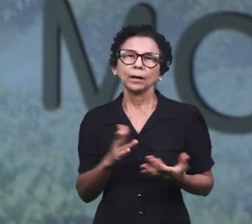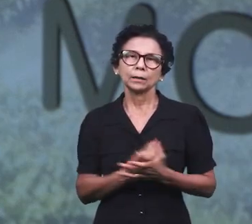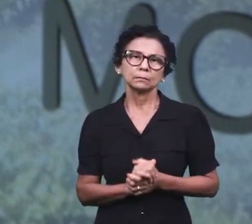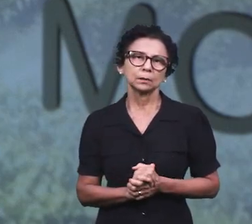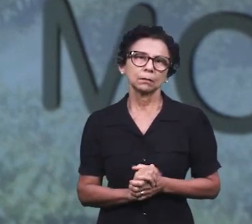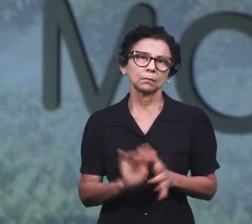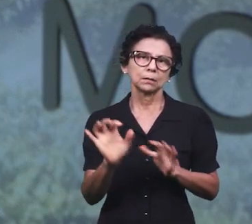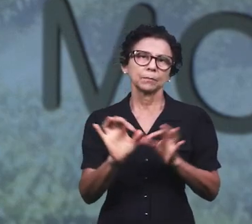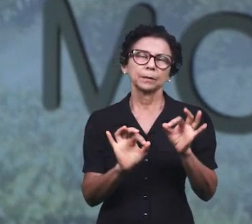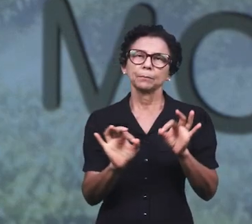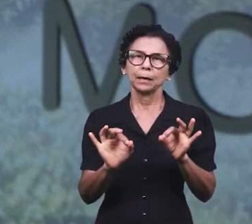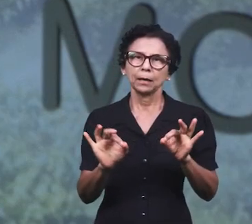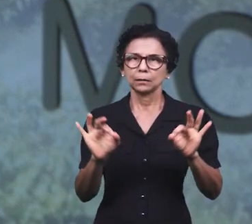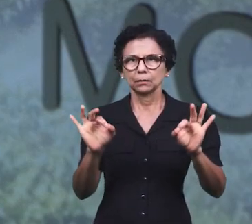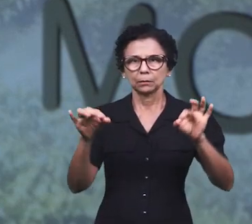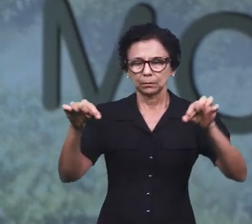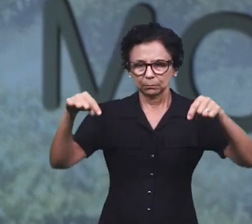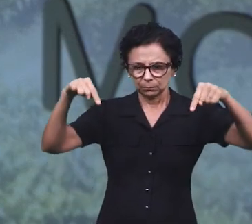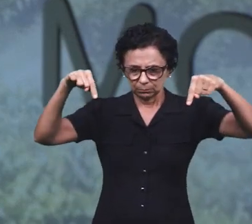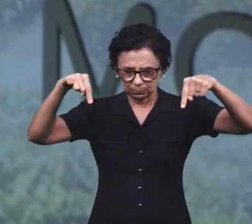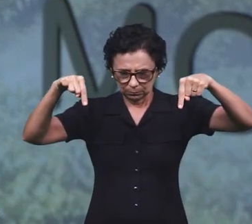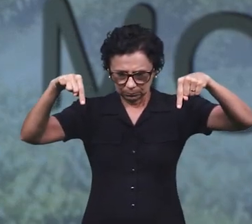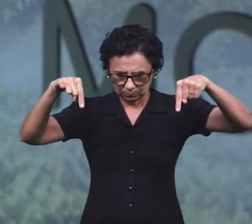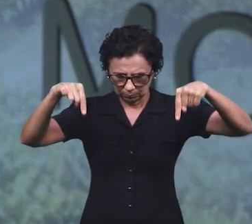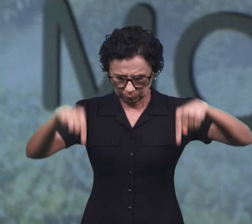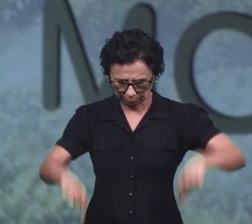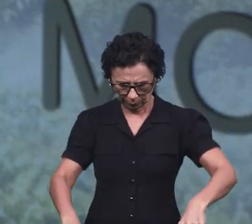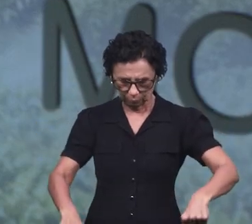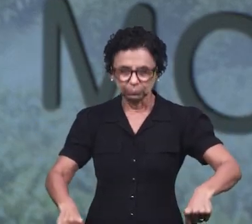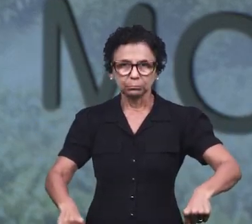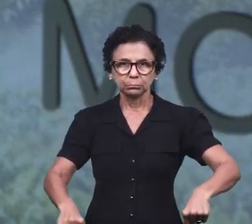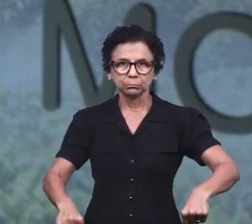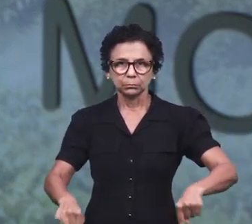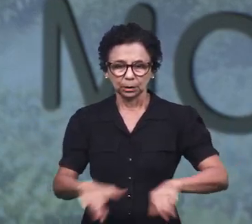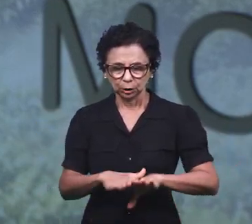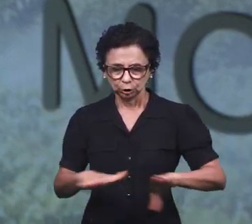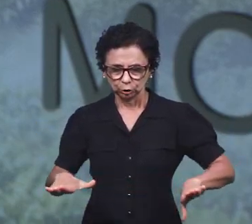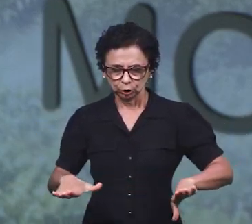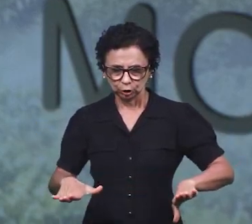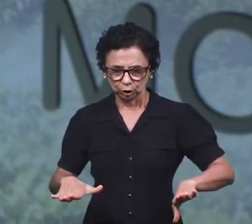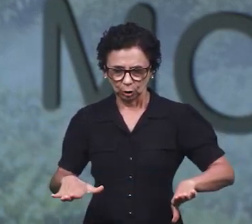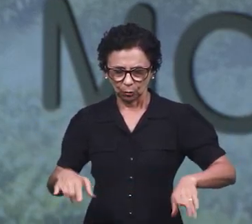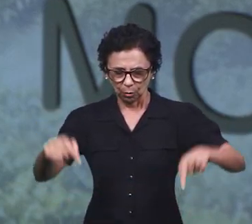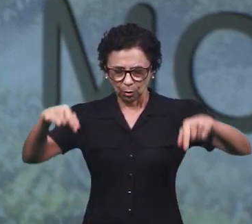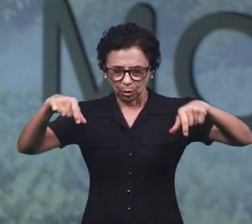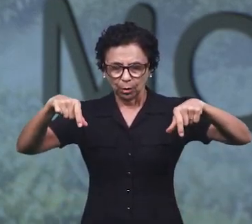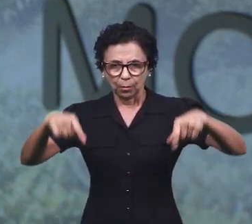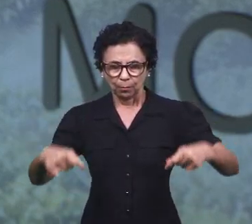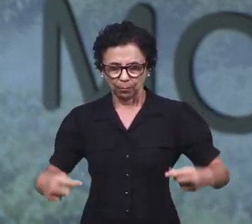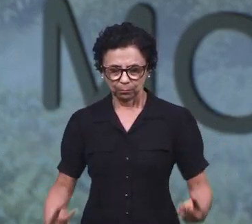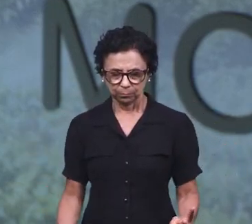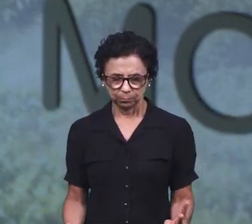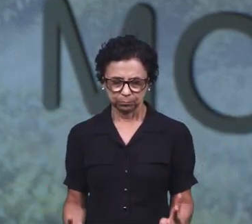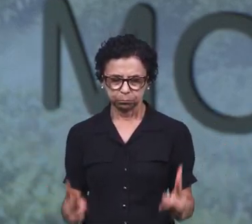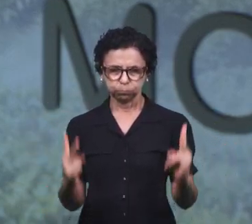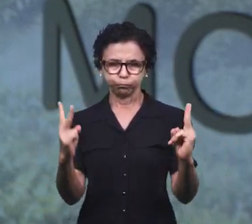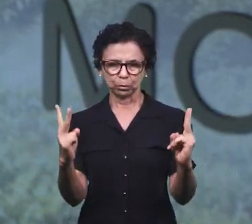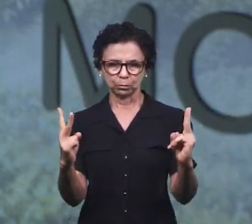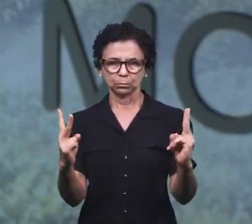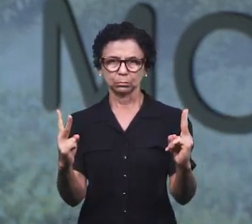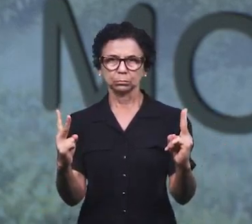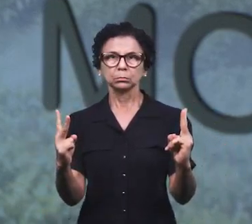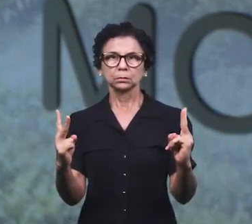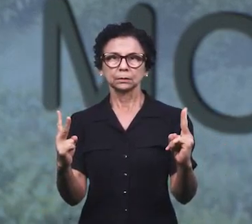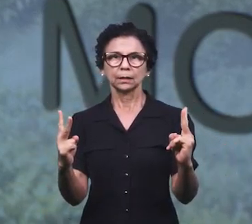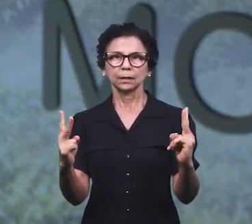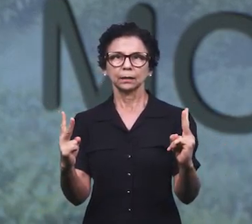casa. Uma pessoa, às vezes, um pouco mais idosa, não quer abaixar, coloca lá mais altozinho. A pessoa está ali sempre cuidando na atividade